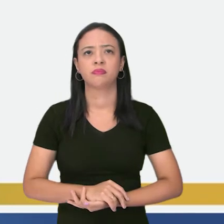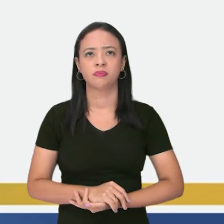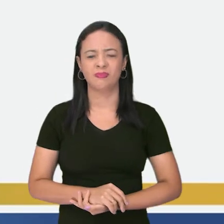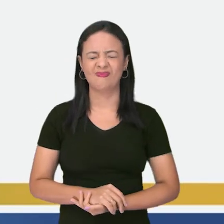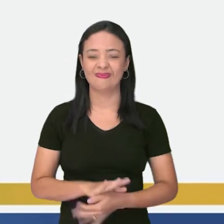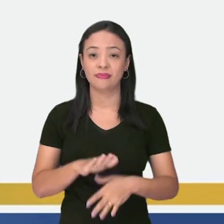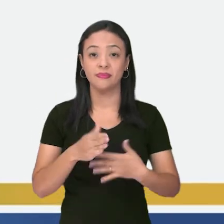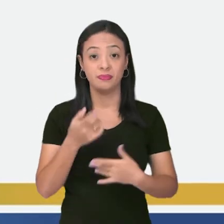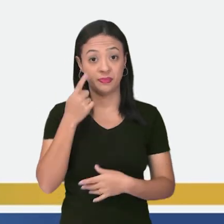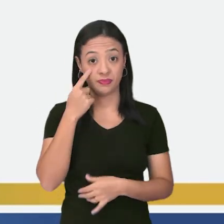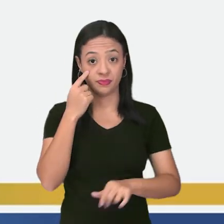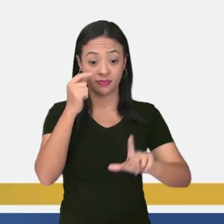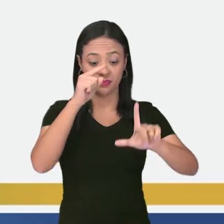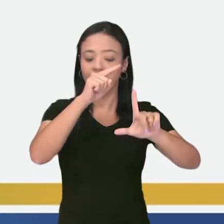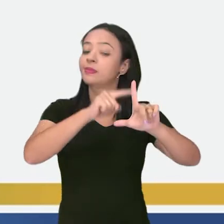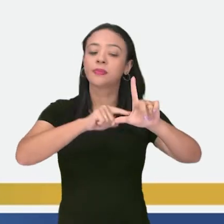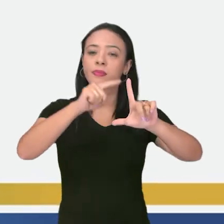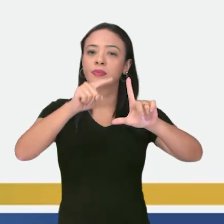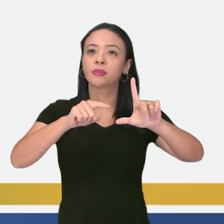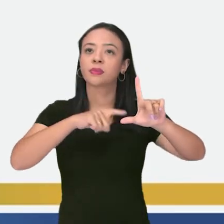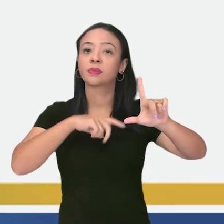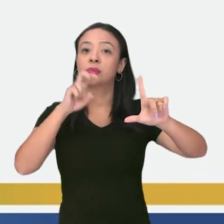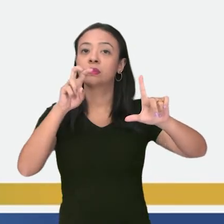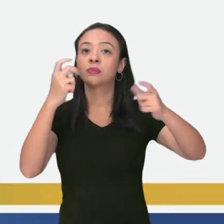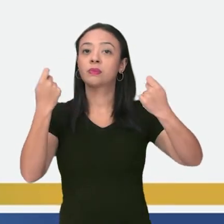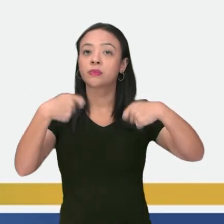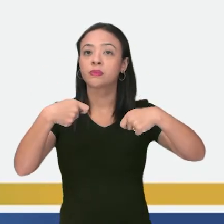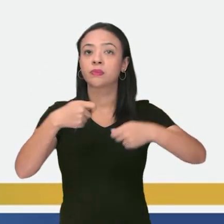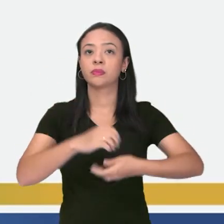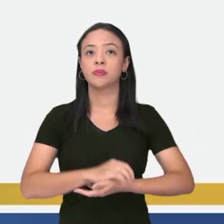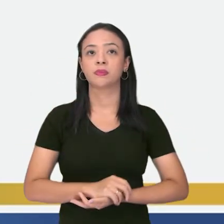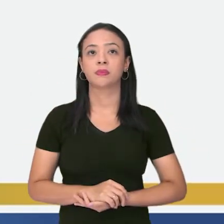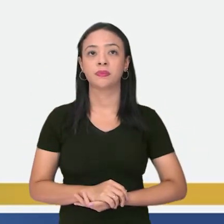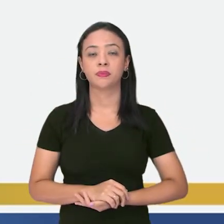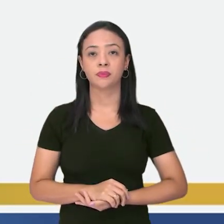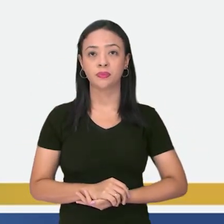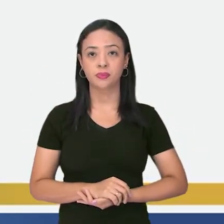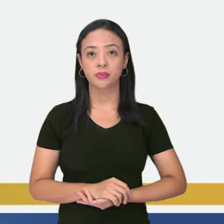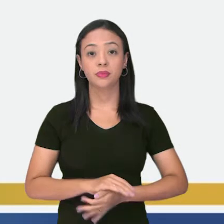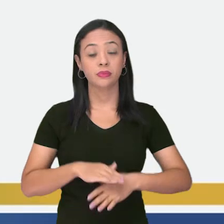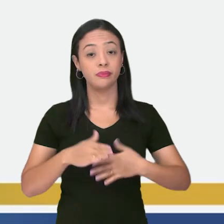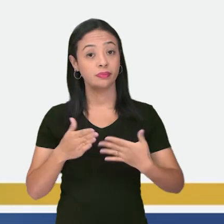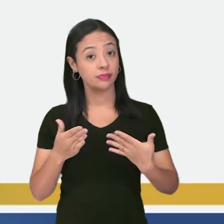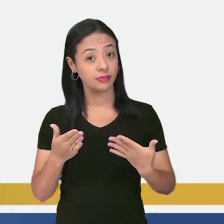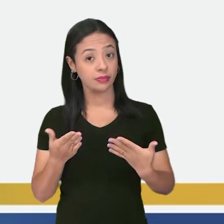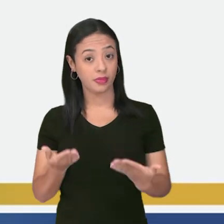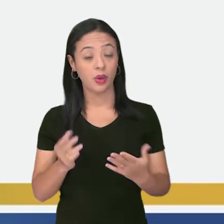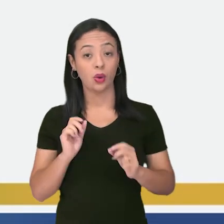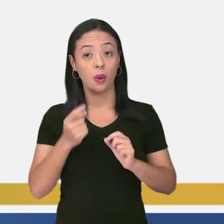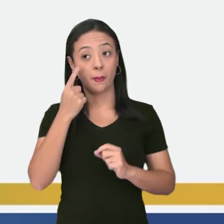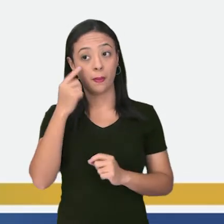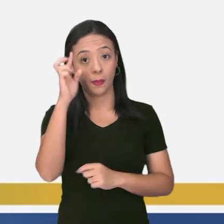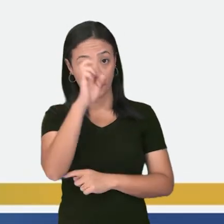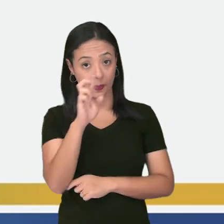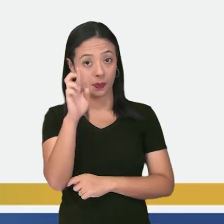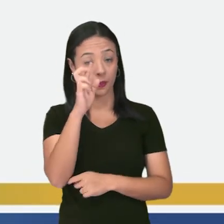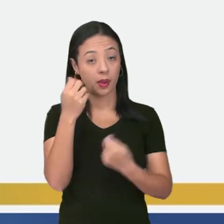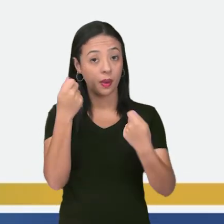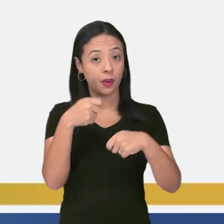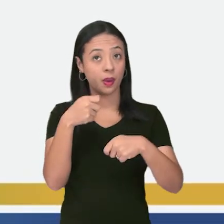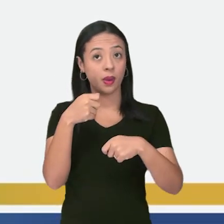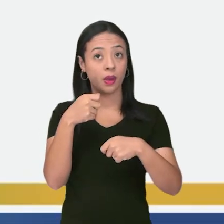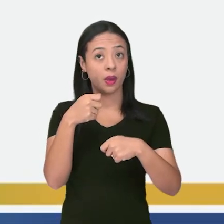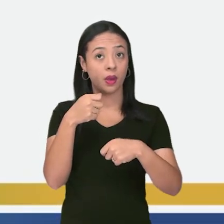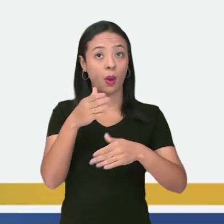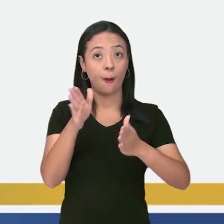Portanto, aí nós temos 5 alternativas. Mas para continuarmos, observe que no